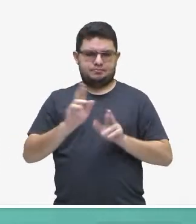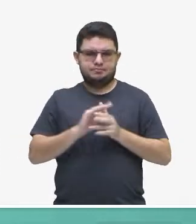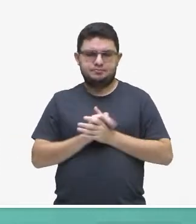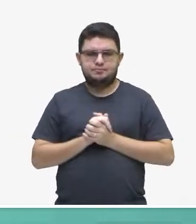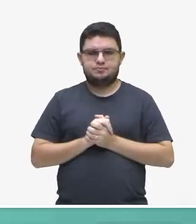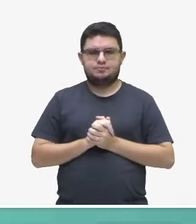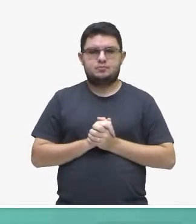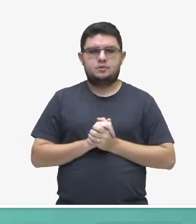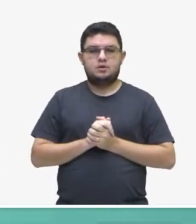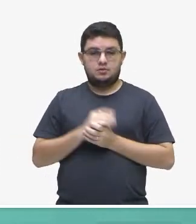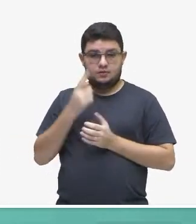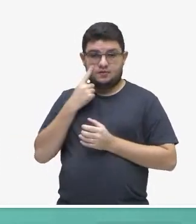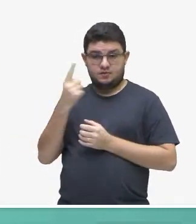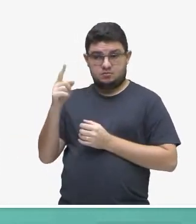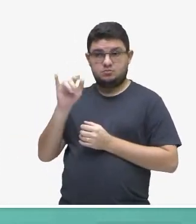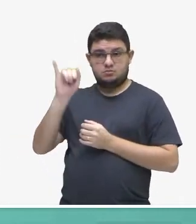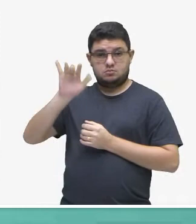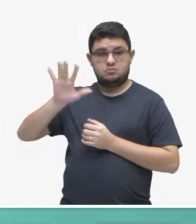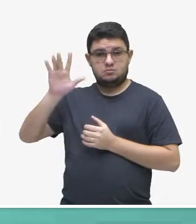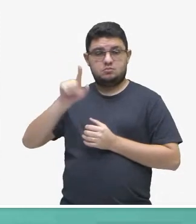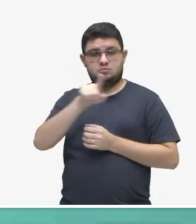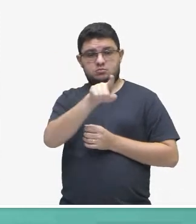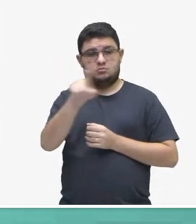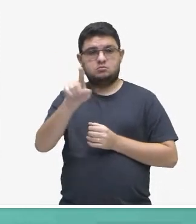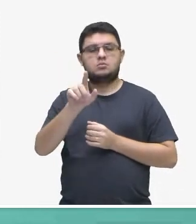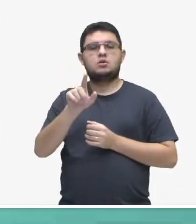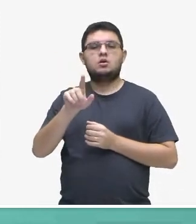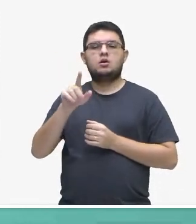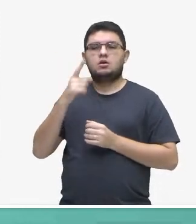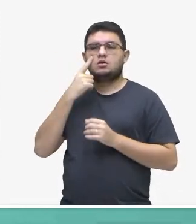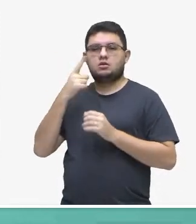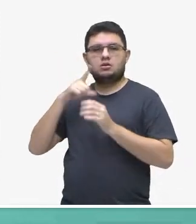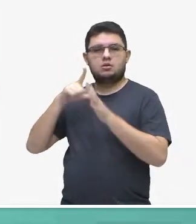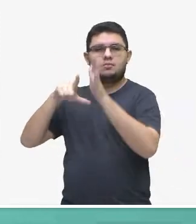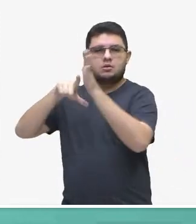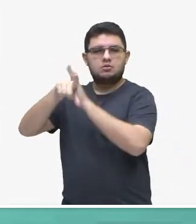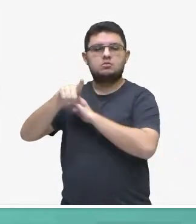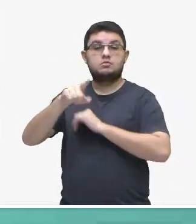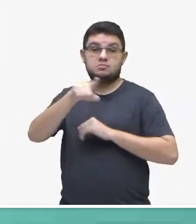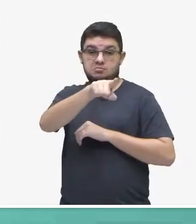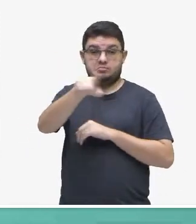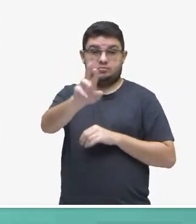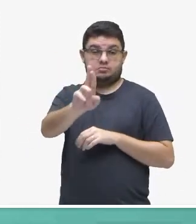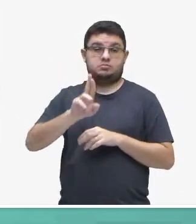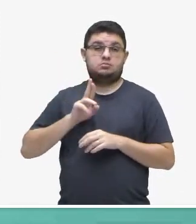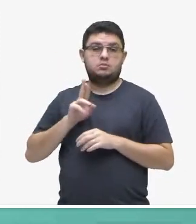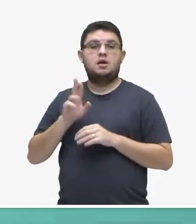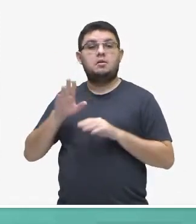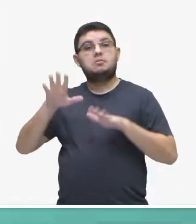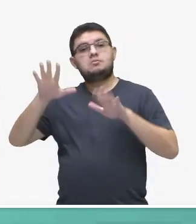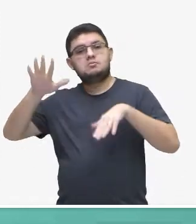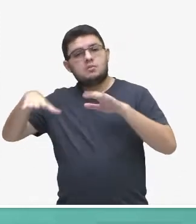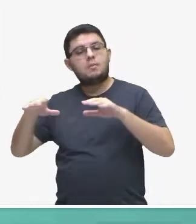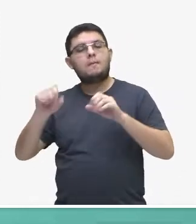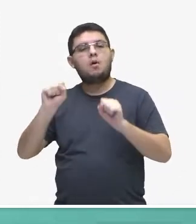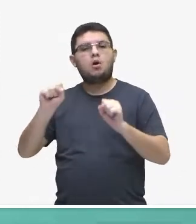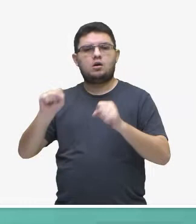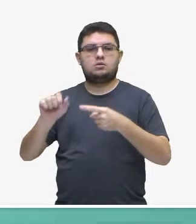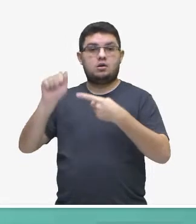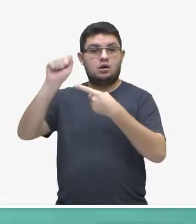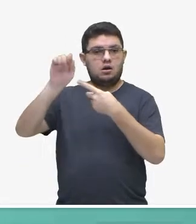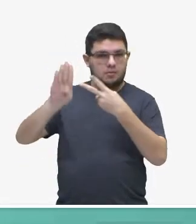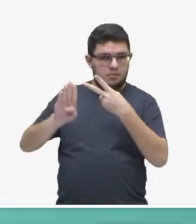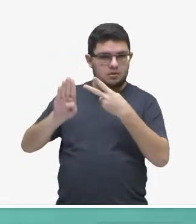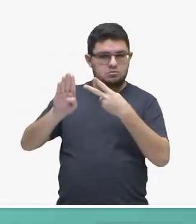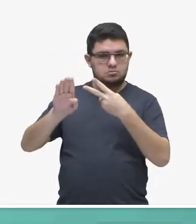vocês escrevam as opções, ou é letter A ou é letter B, ou é a letra A ou a letra B, uma das duas. Vamos então iniciar essa atividade.